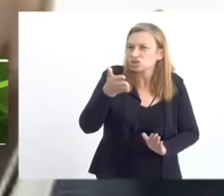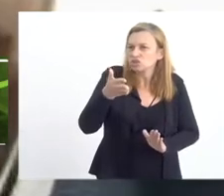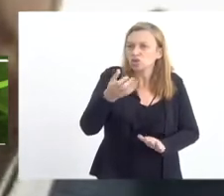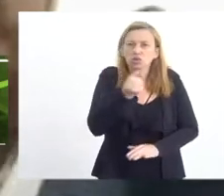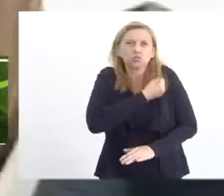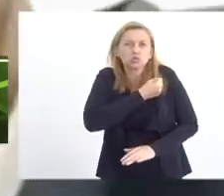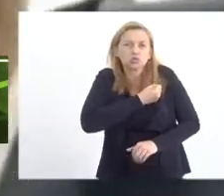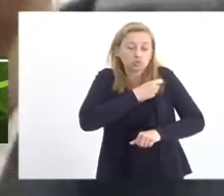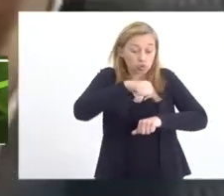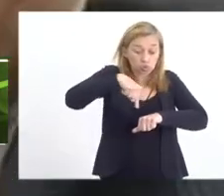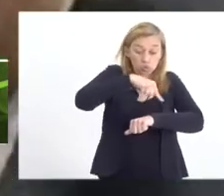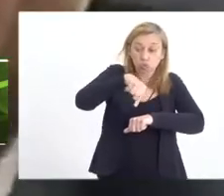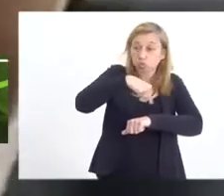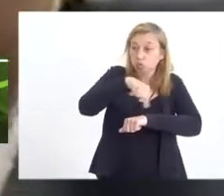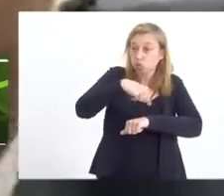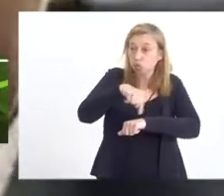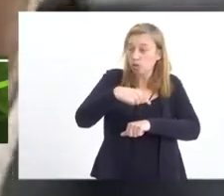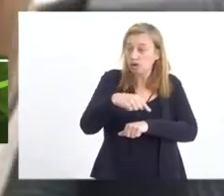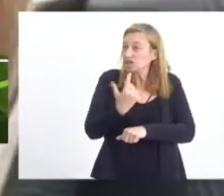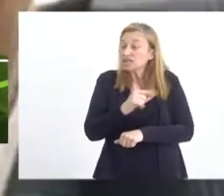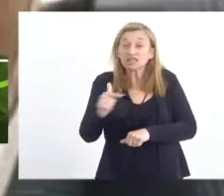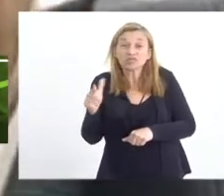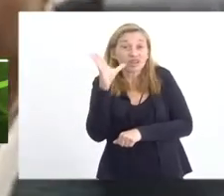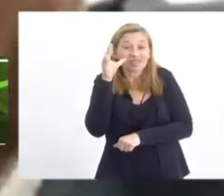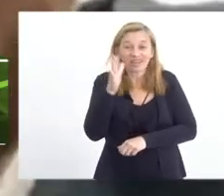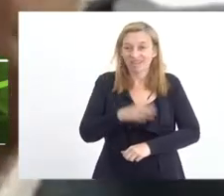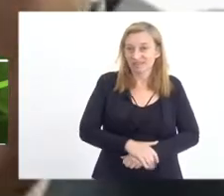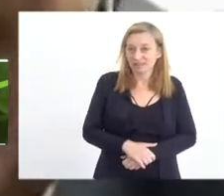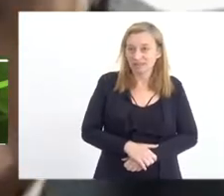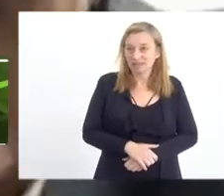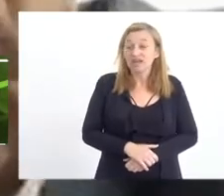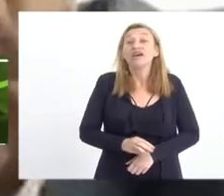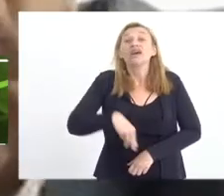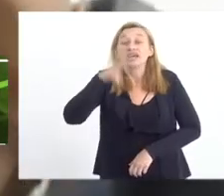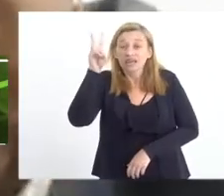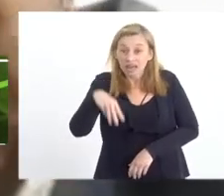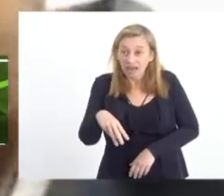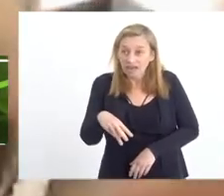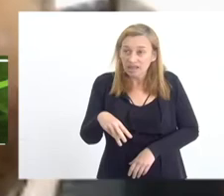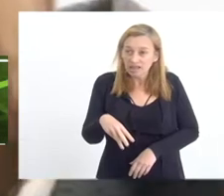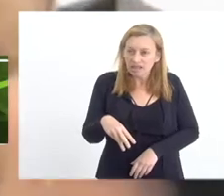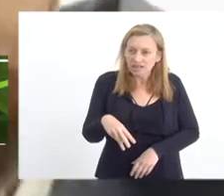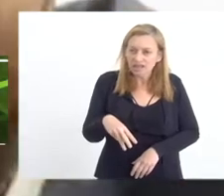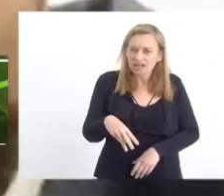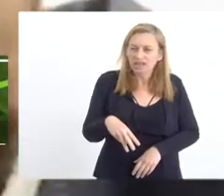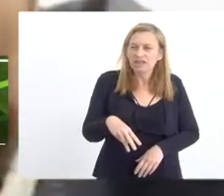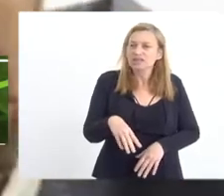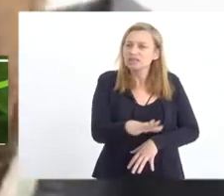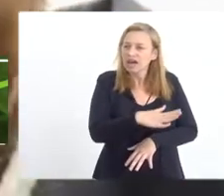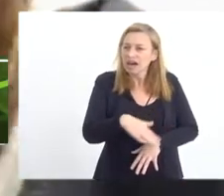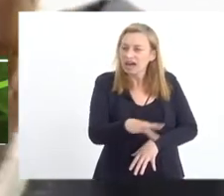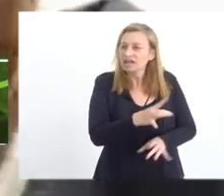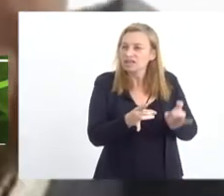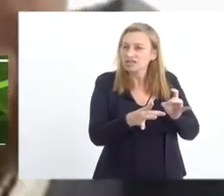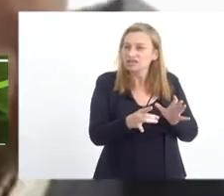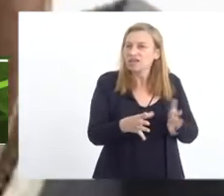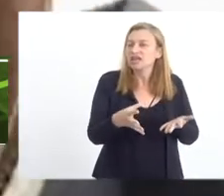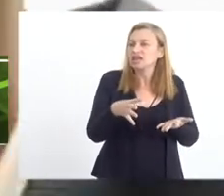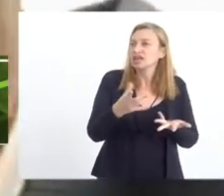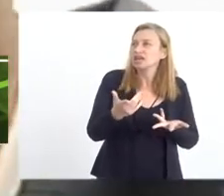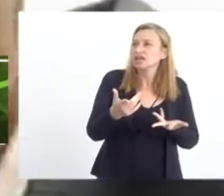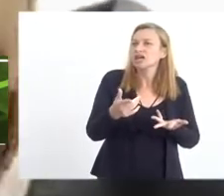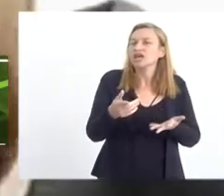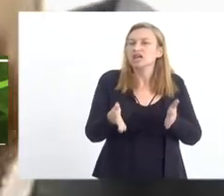de horas que não tem interesse. Quem é do mercado, o Luiz Strauss saiu tem pouco tempo aqui, que é agente